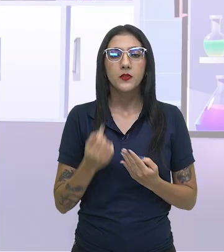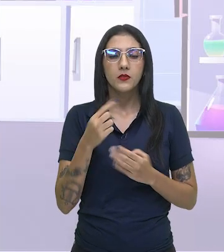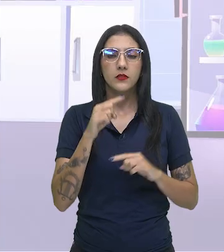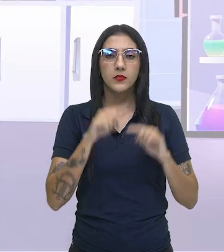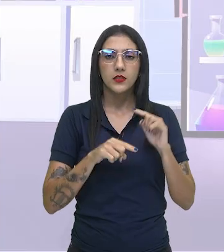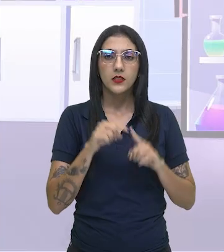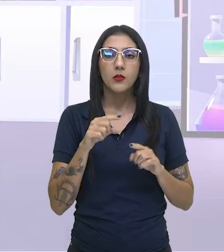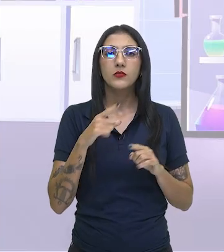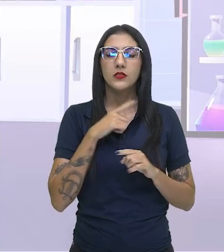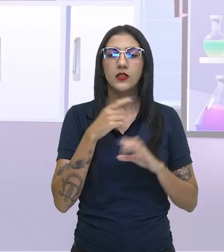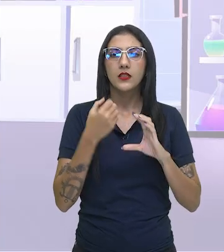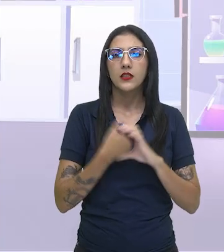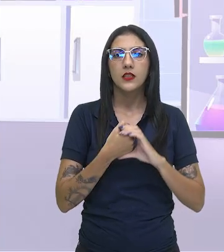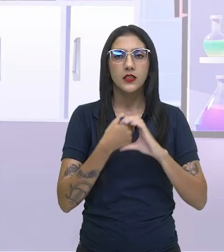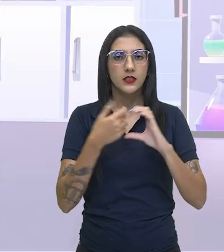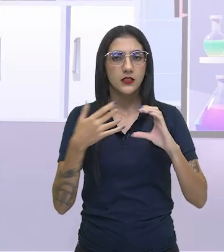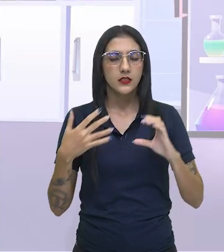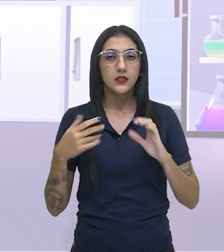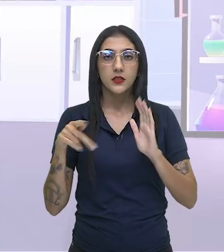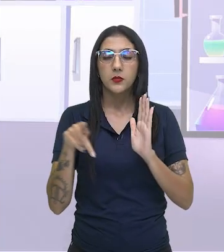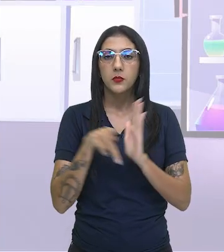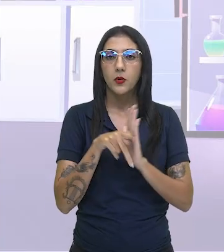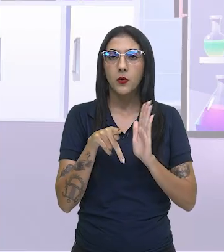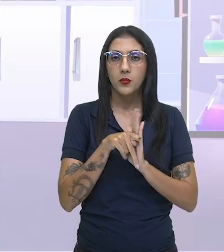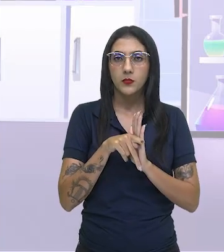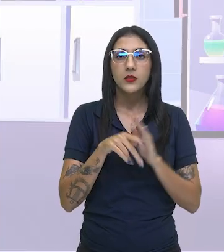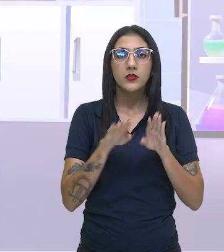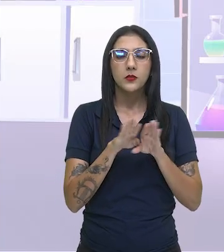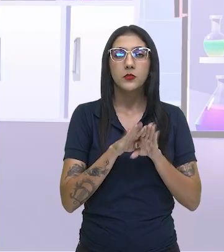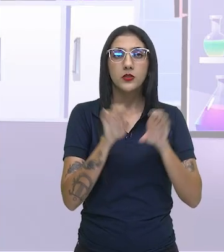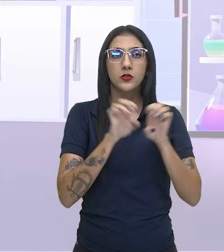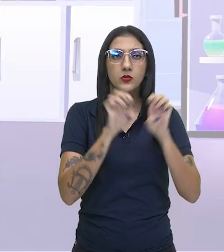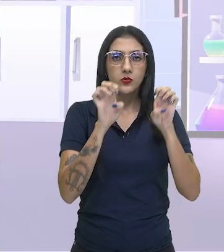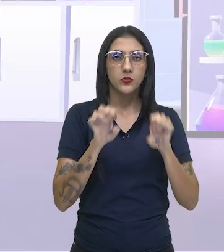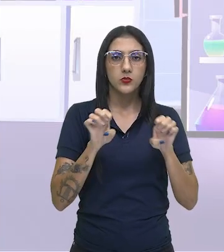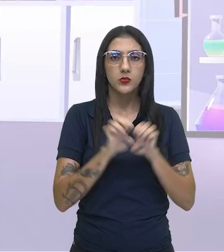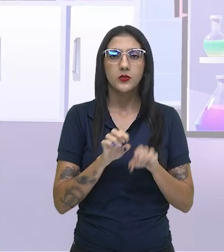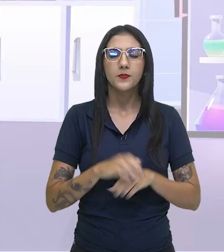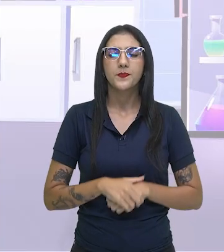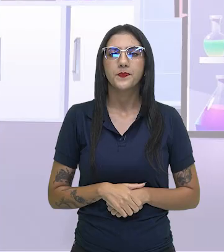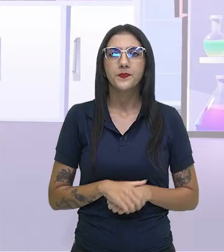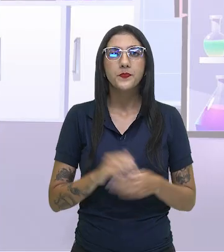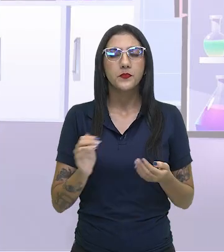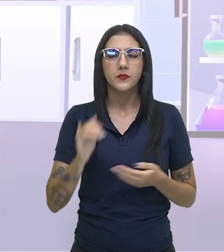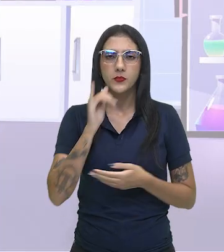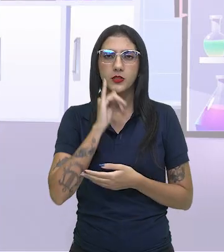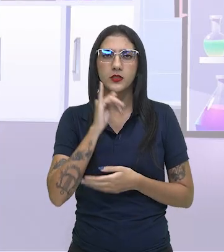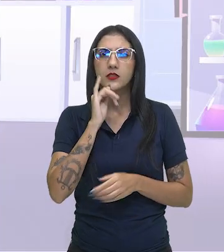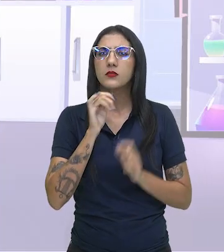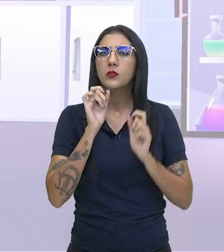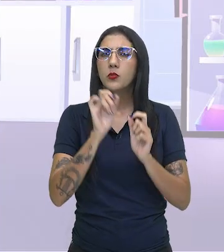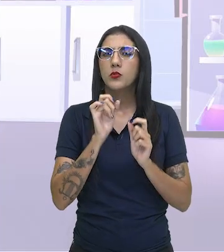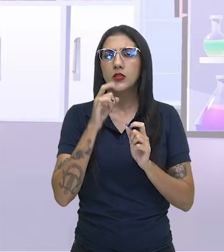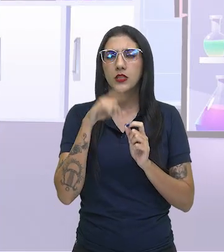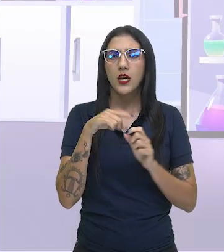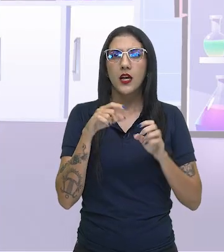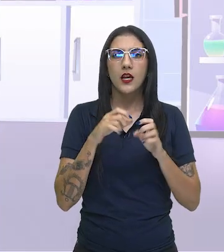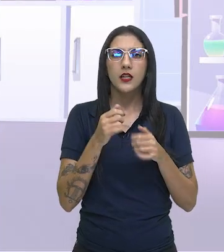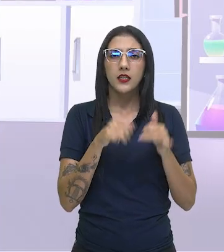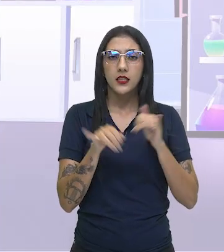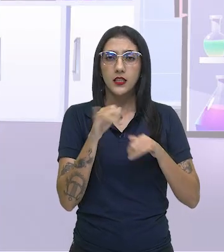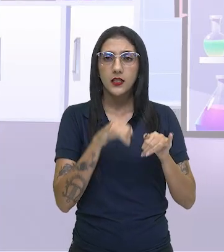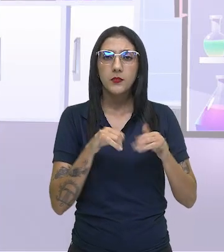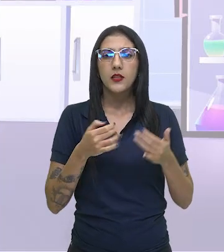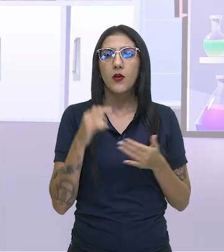ter propriedades próprias e estruturais. Então, quando eu digo o que é química, é a